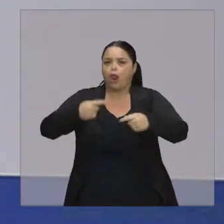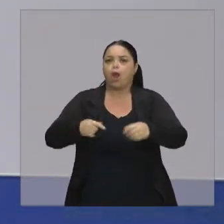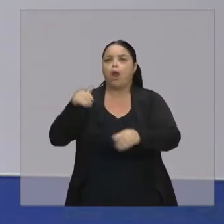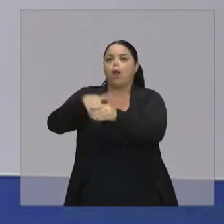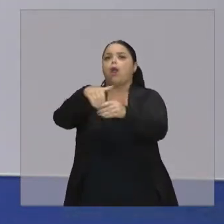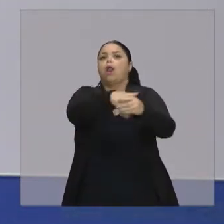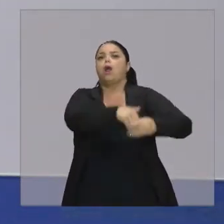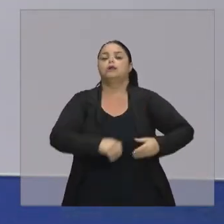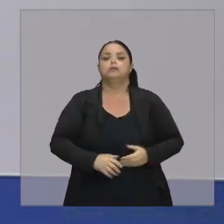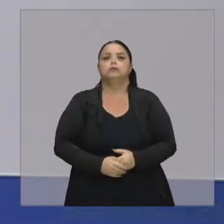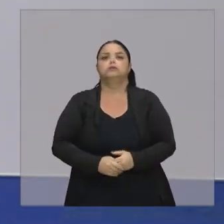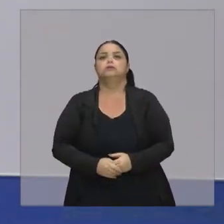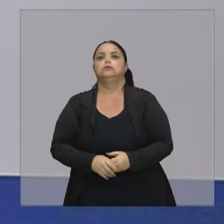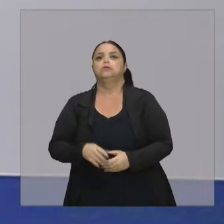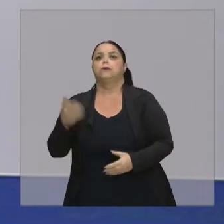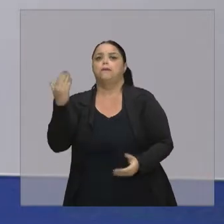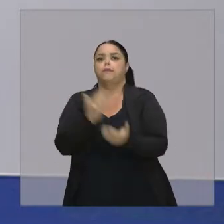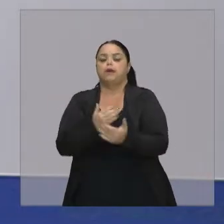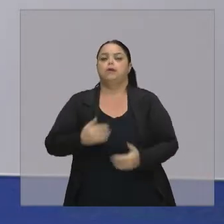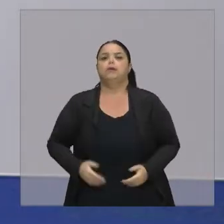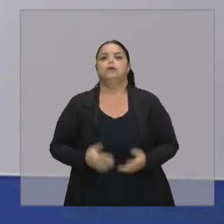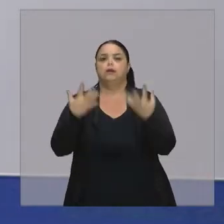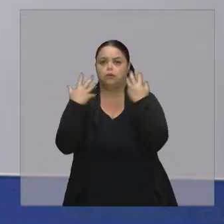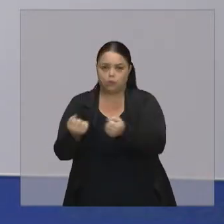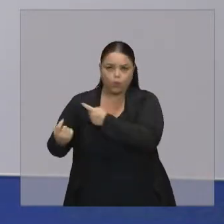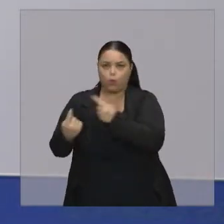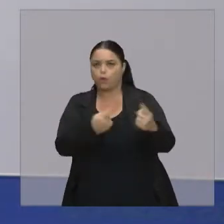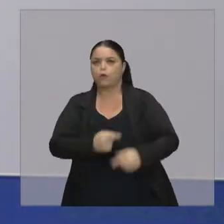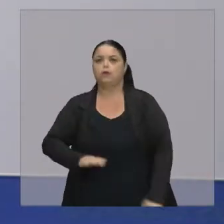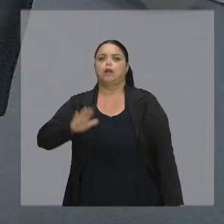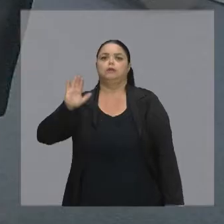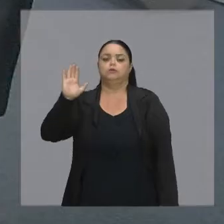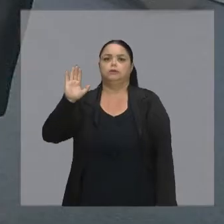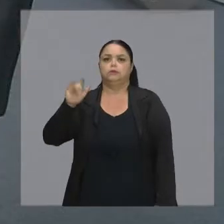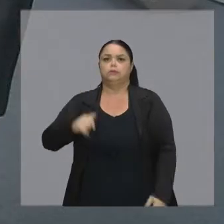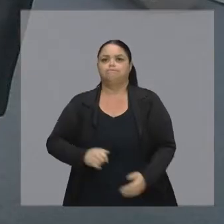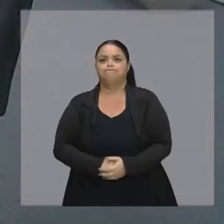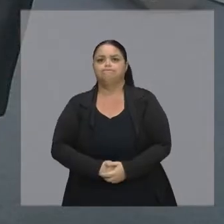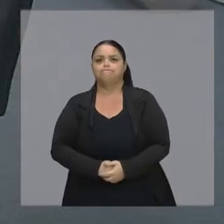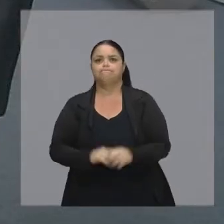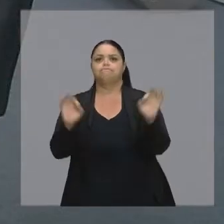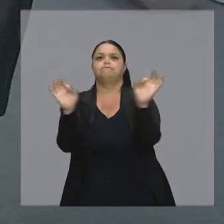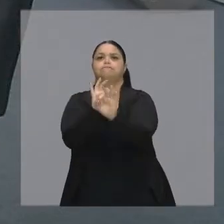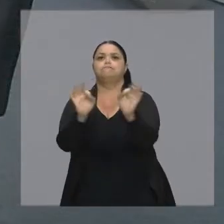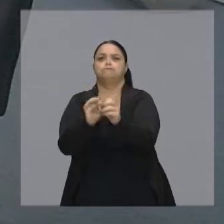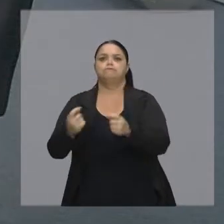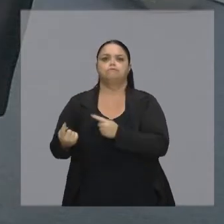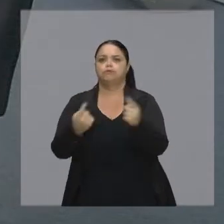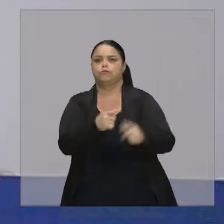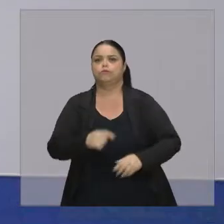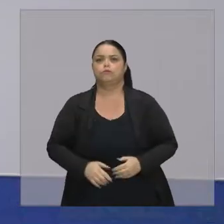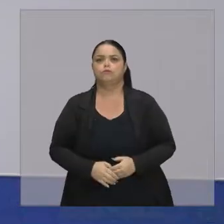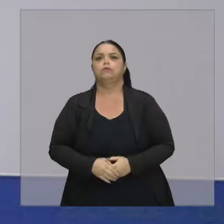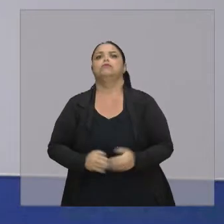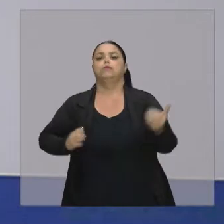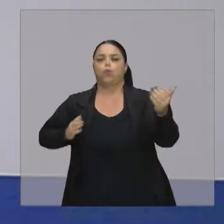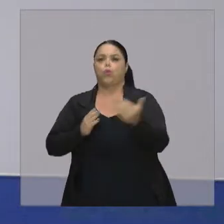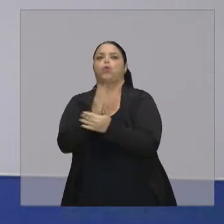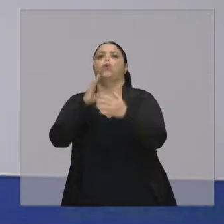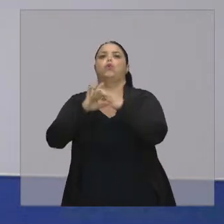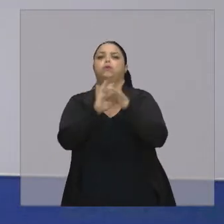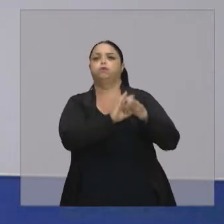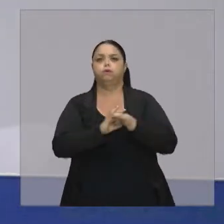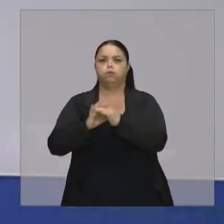votação, o processo. Vereadores favoráveis, permaneçam em comissão. Os contrários se manifestem. Nenhuma manifestação contrária. Processo aprovado